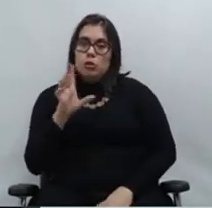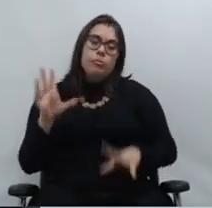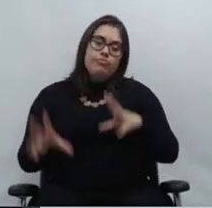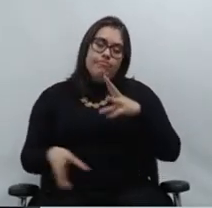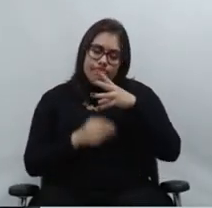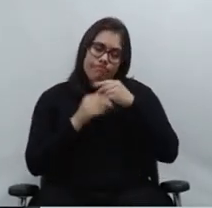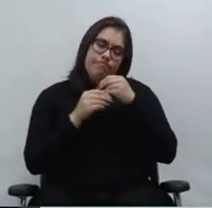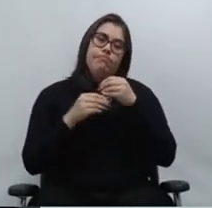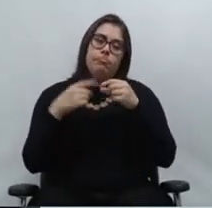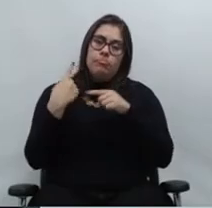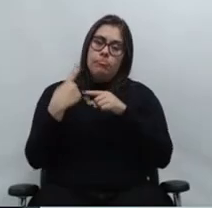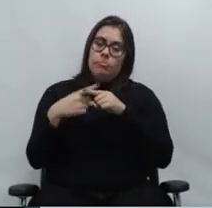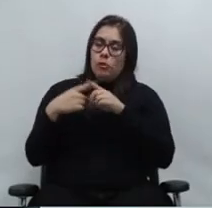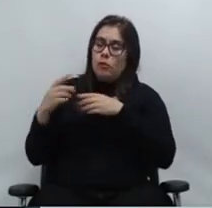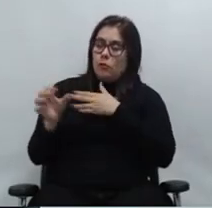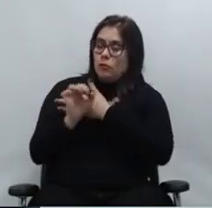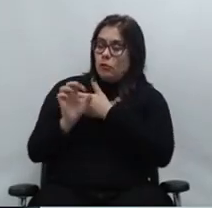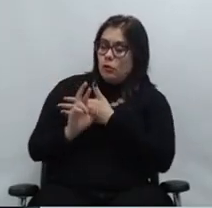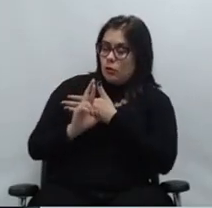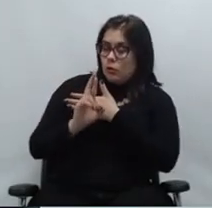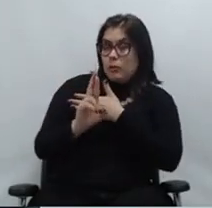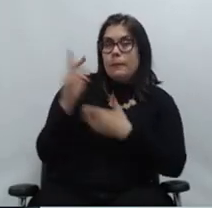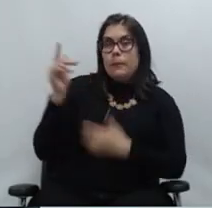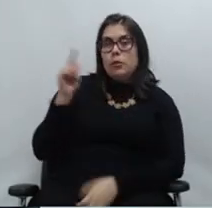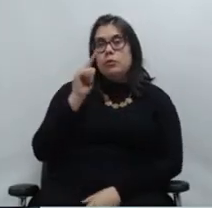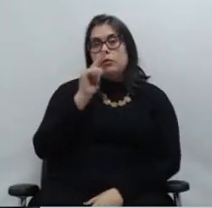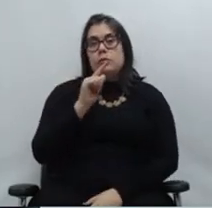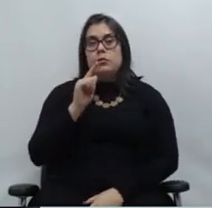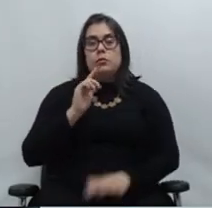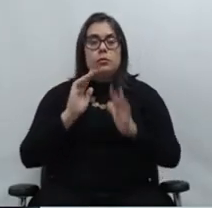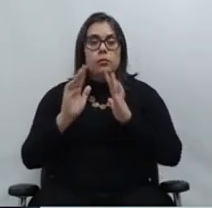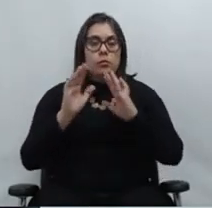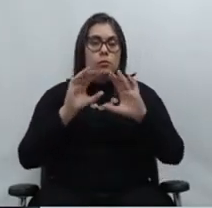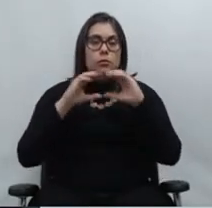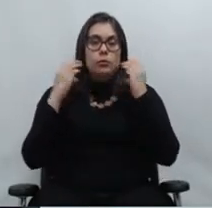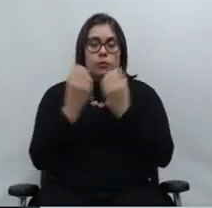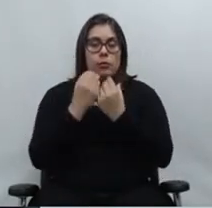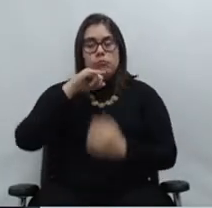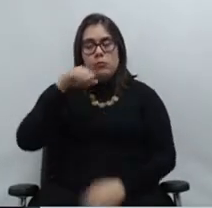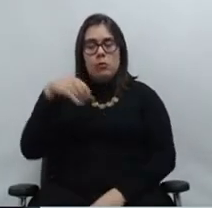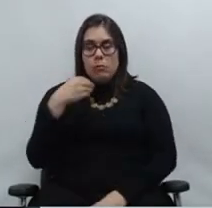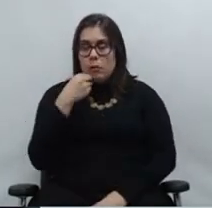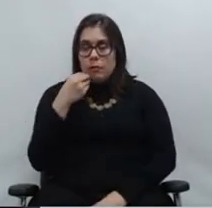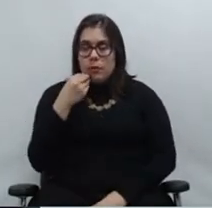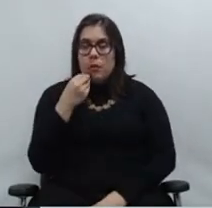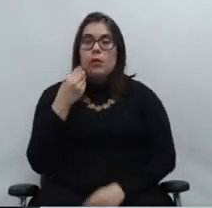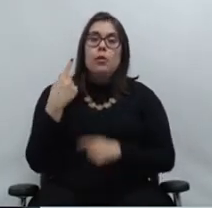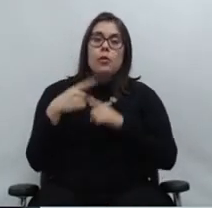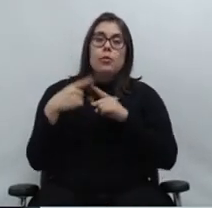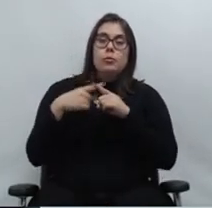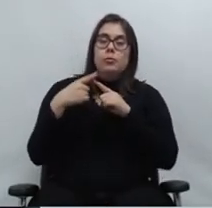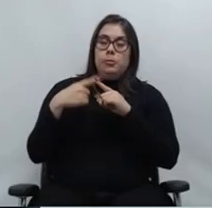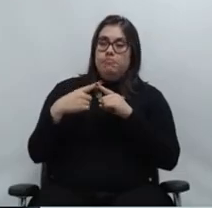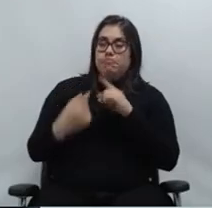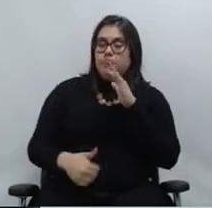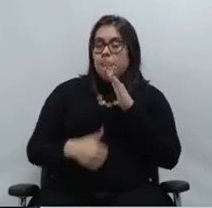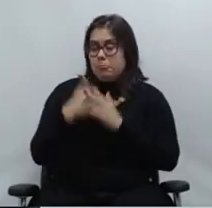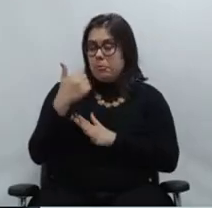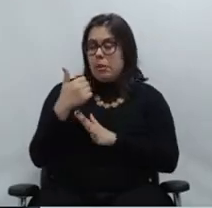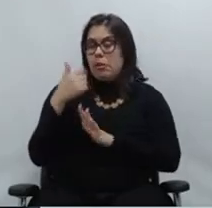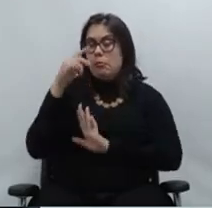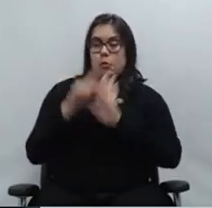também com a ouvidoria geral, certos de que teremos um ciclo de conferências muito proveitoso, principalmente com esse nosso primeiro projeto